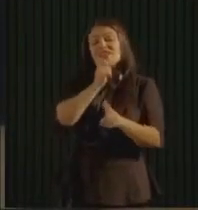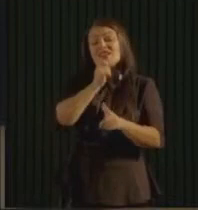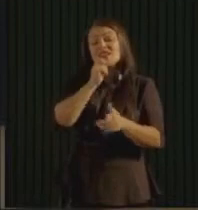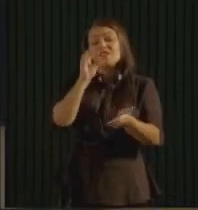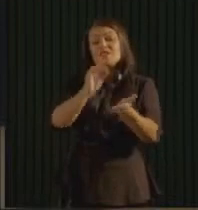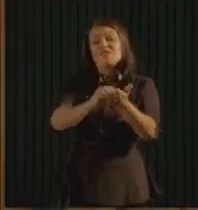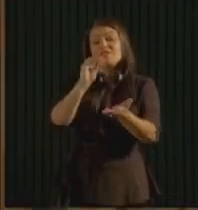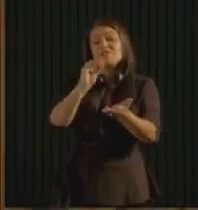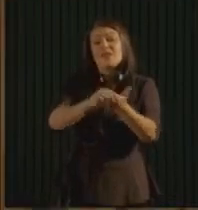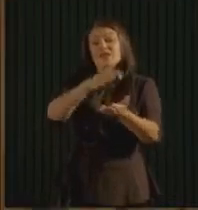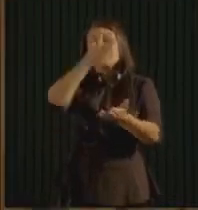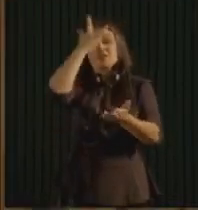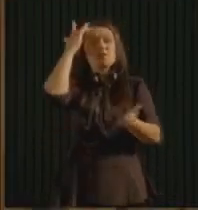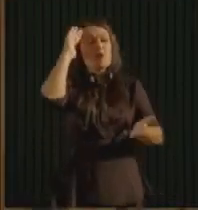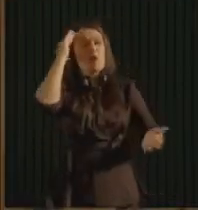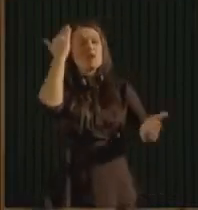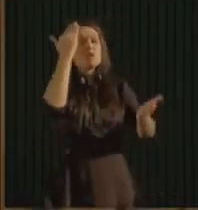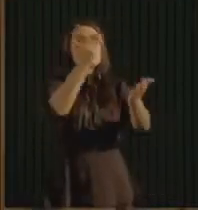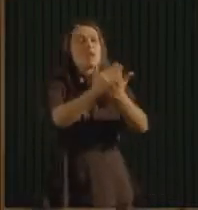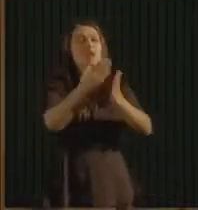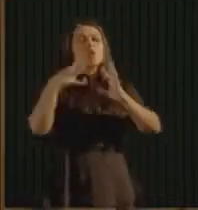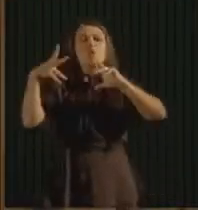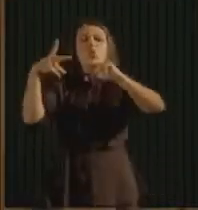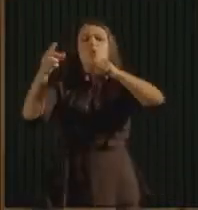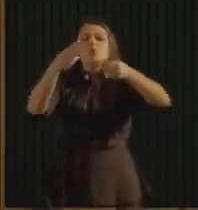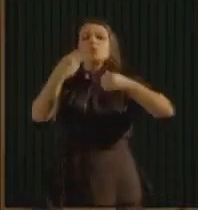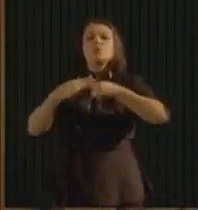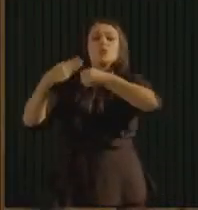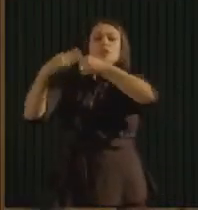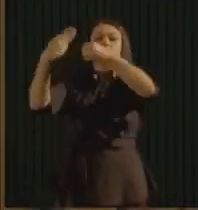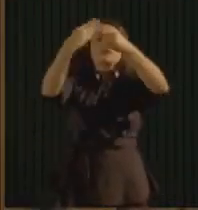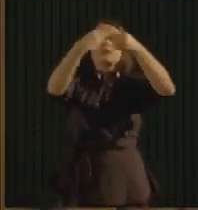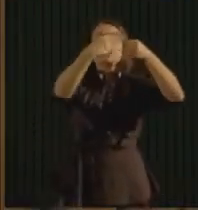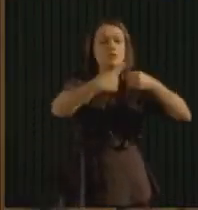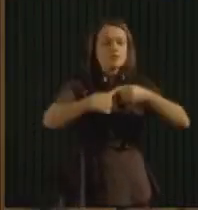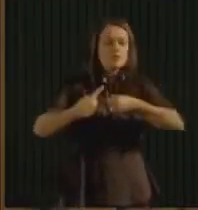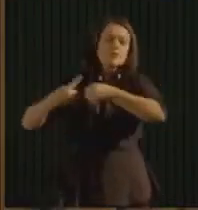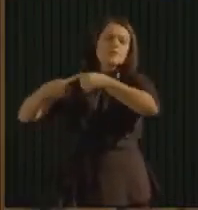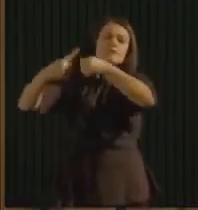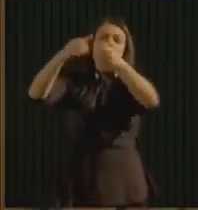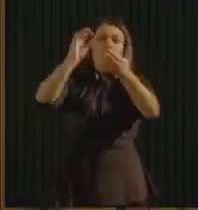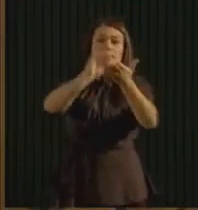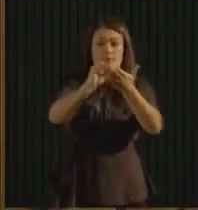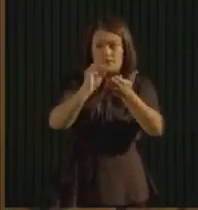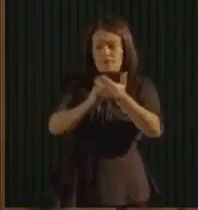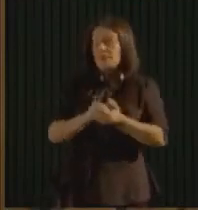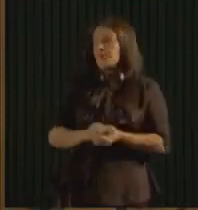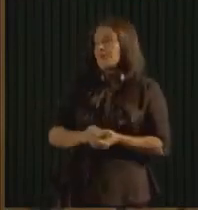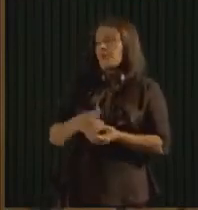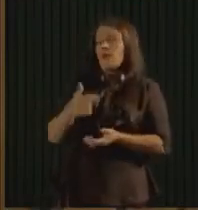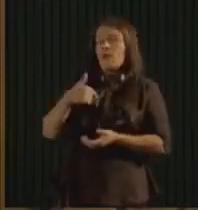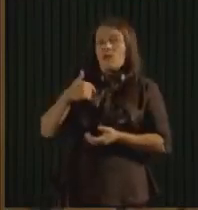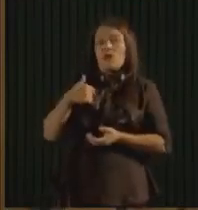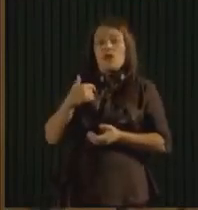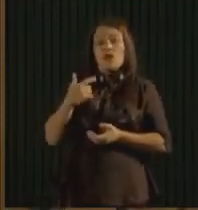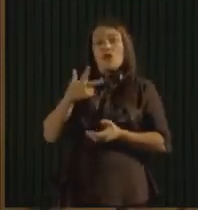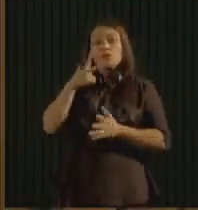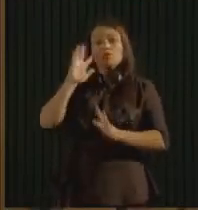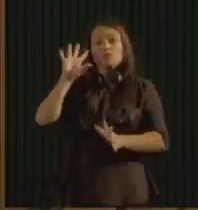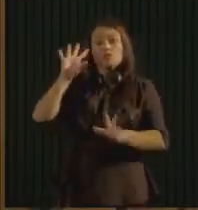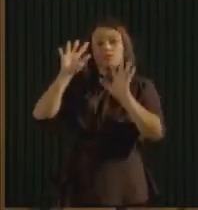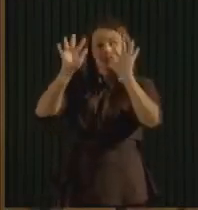instrumentos, princípios e responsabilidades. Então, com isso, eu encerro para manter o